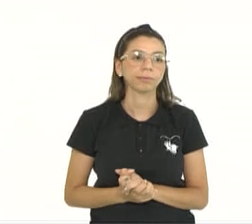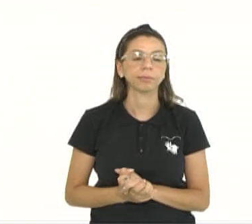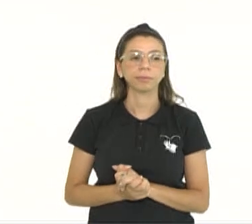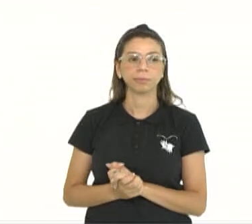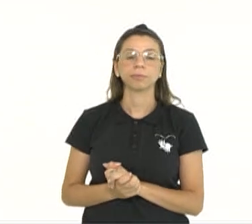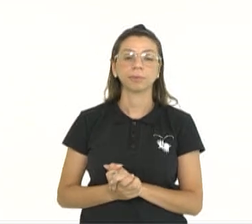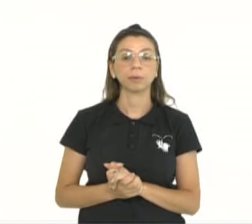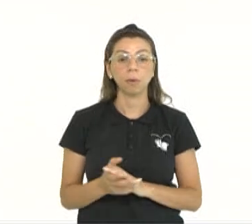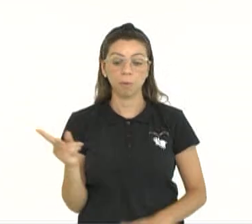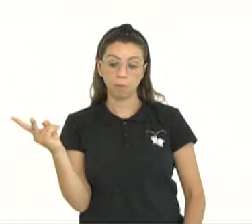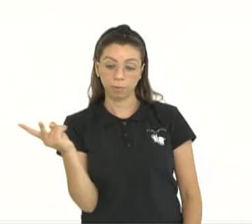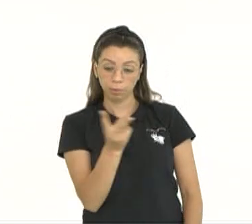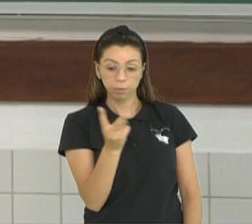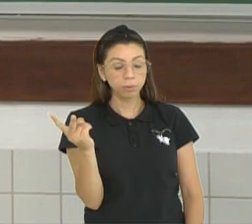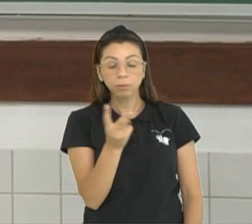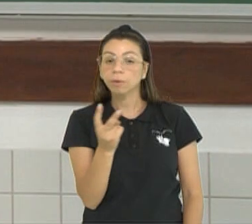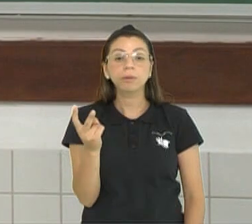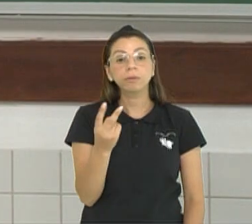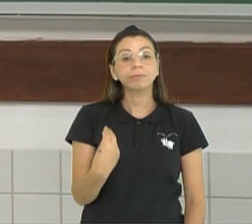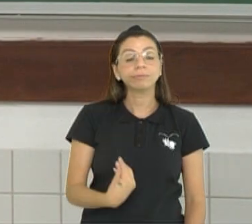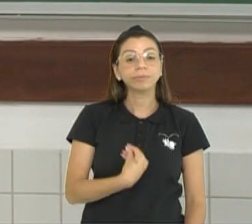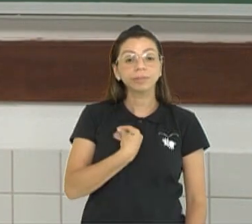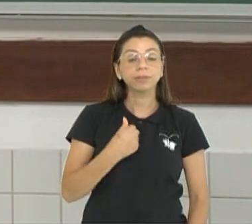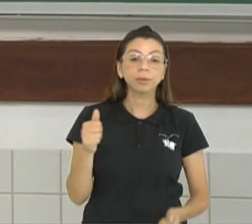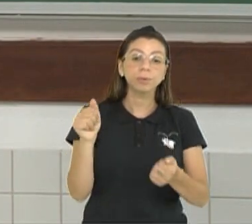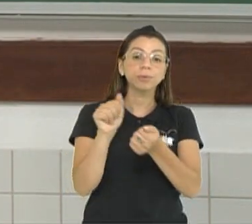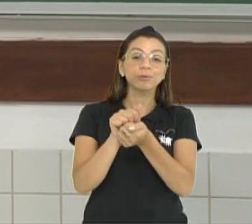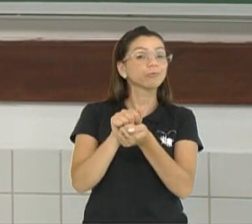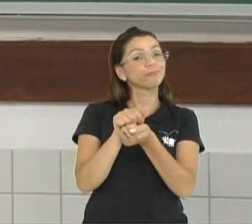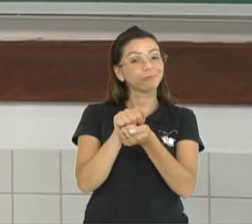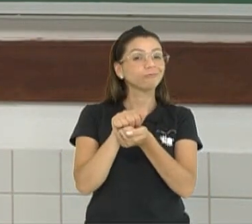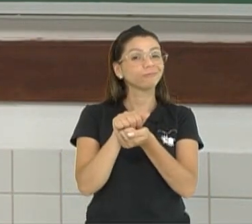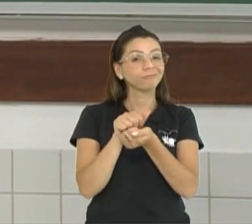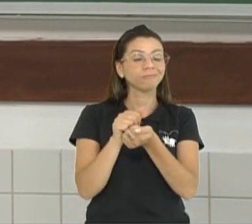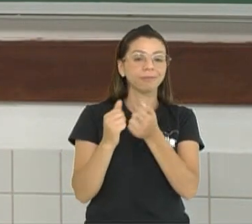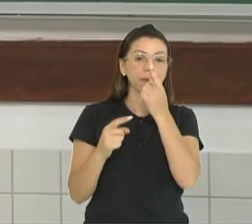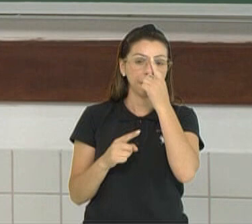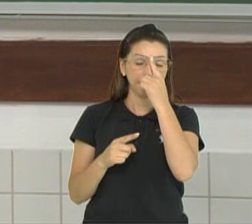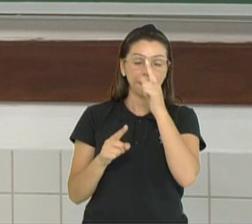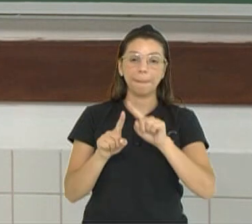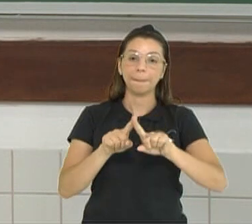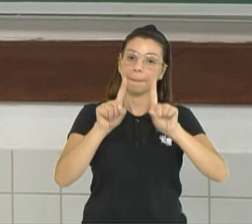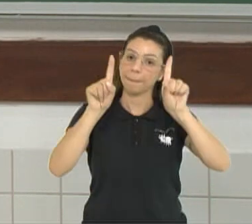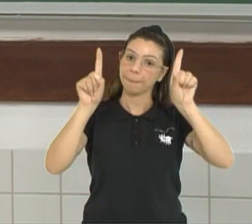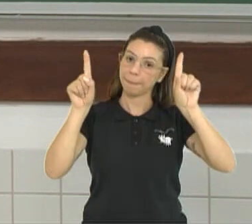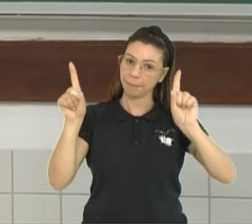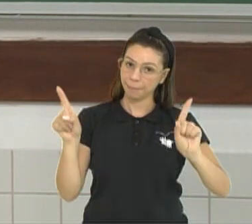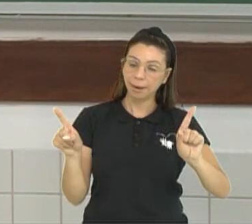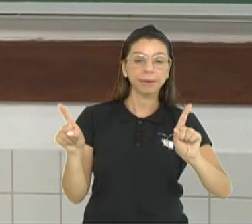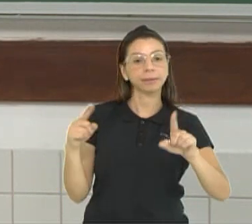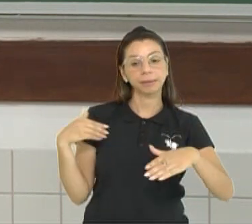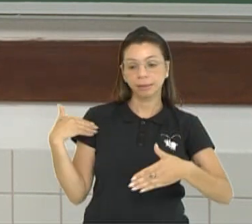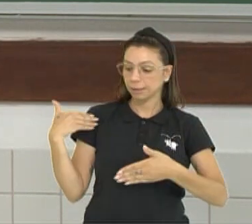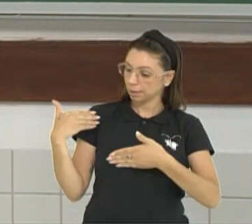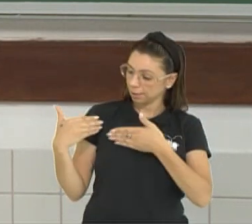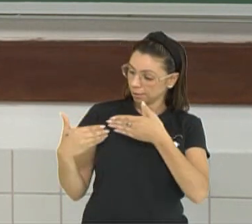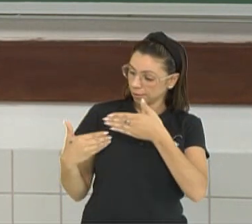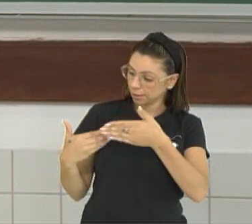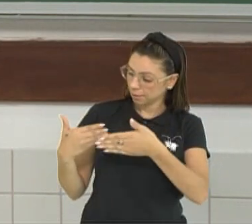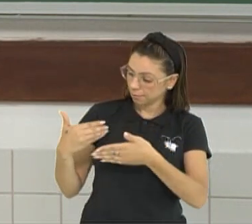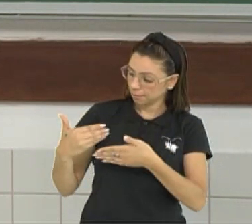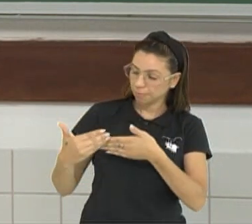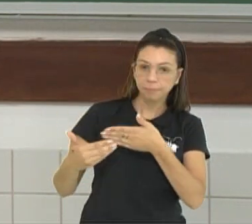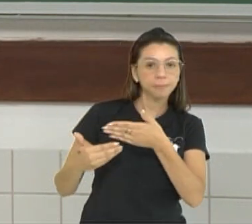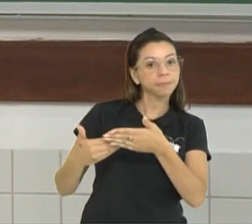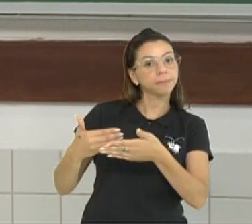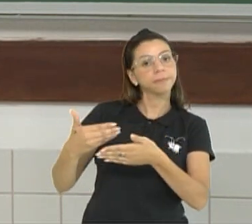e Australopithecus vão conviver juntas, elas andavam ali juntas. Mas em meio ao processo de